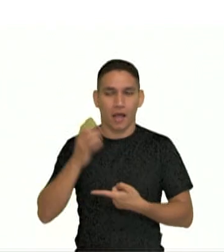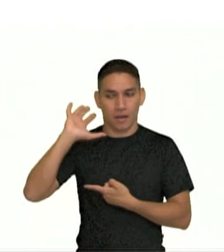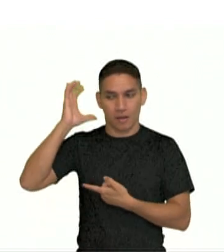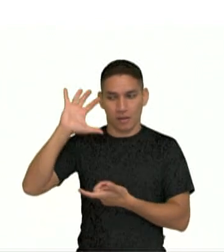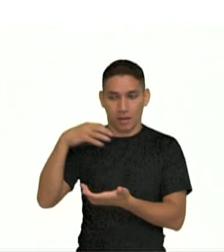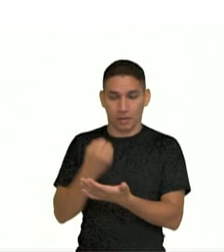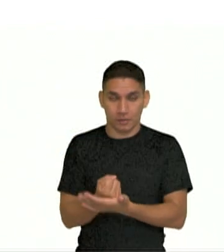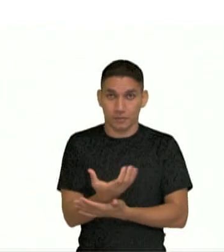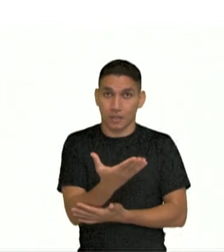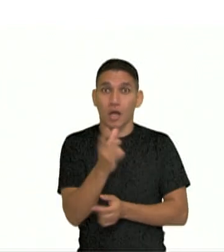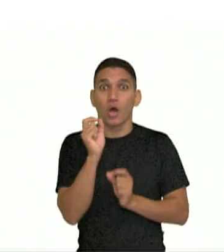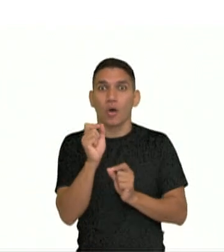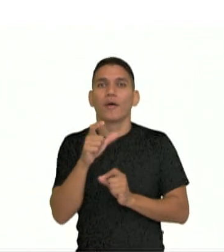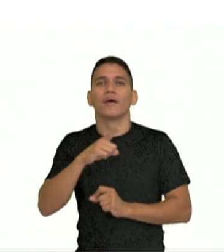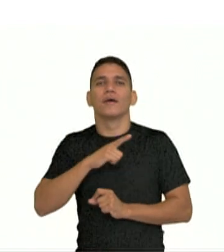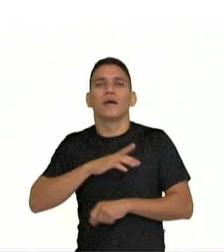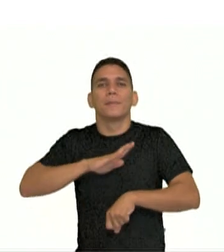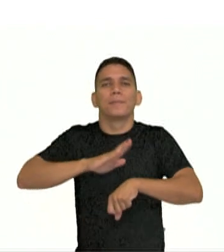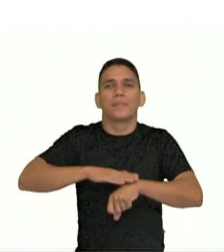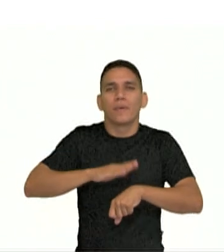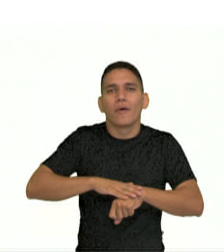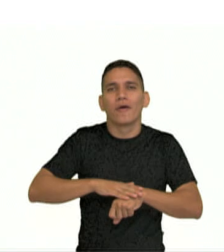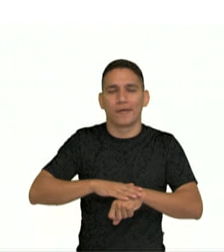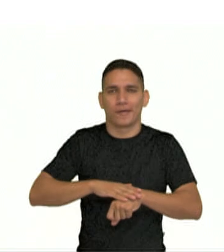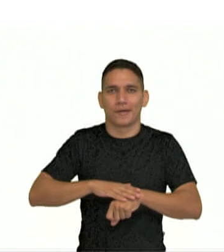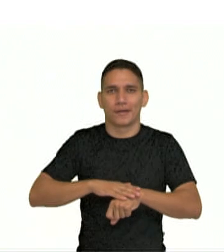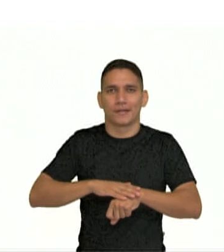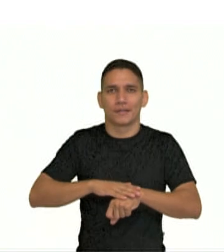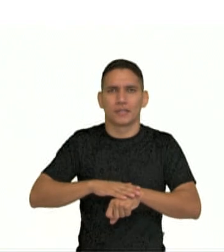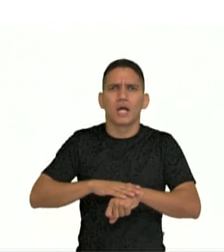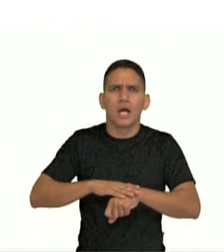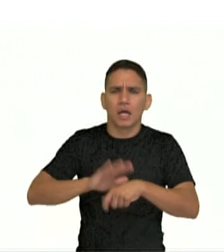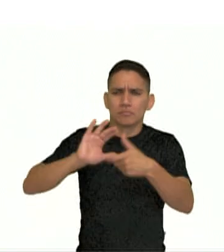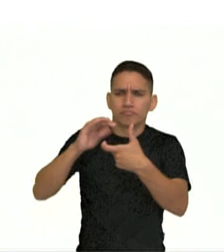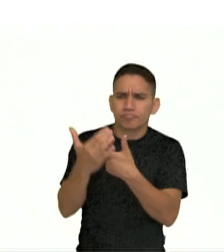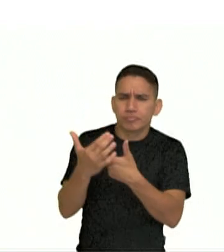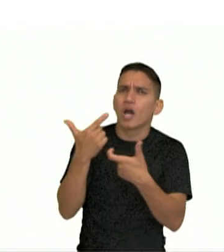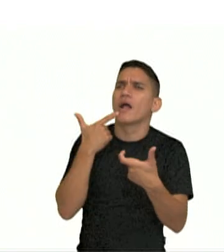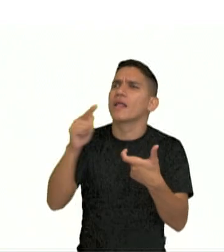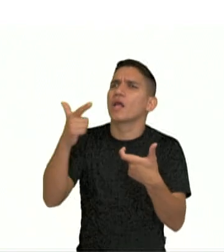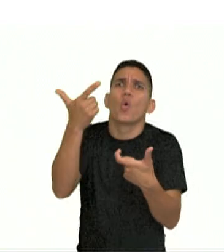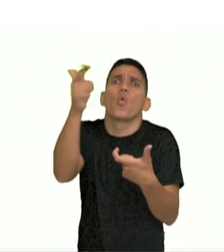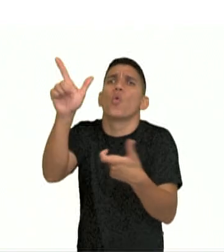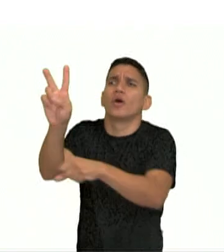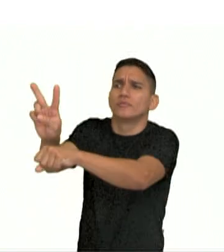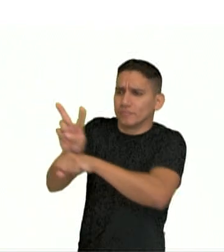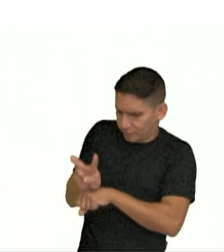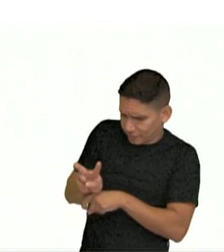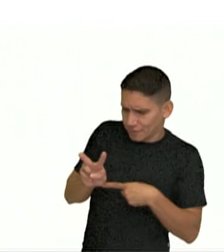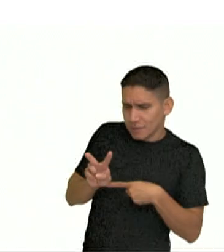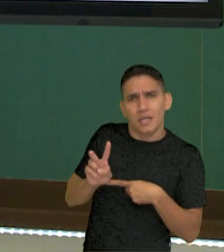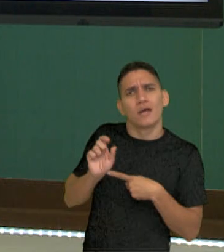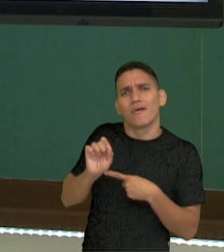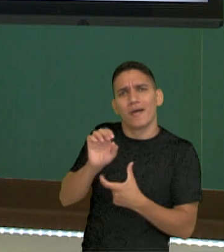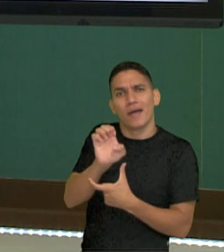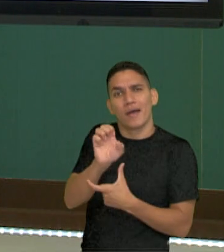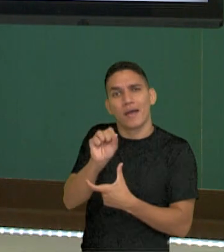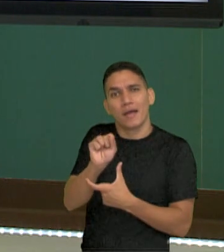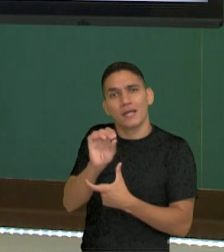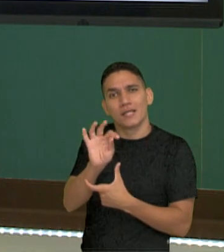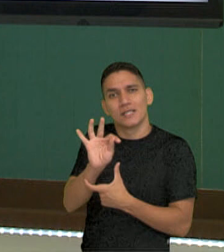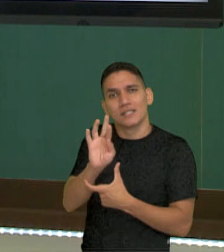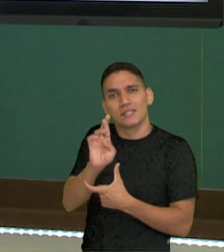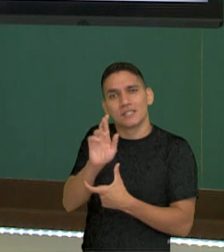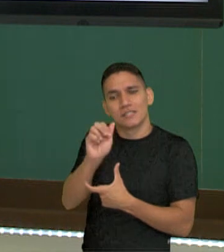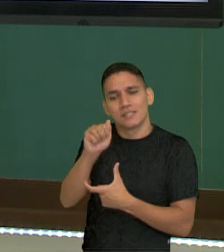podcast, vemos a ocorrência de estrangeirismo. O que é o estrangeirismo? Né? Essas palavrinhas, né,